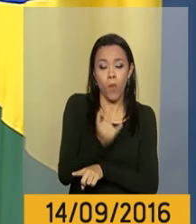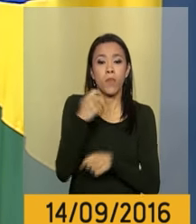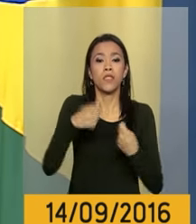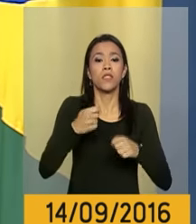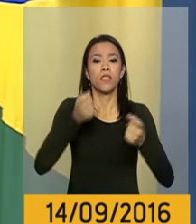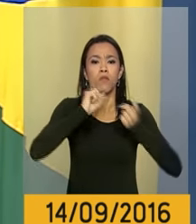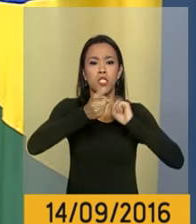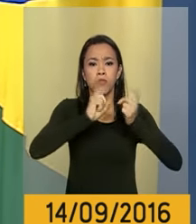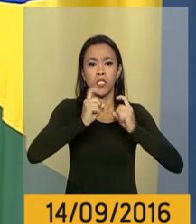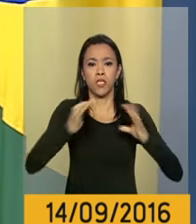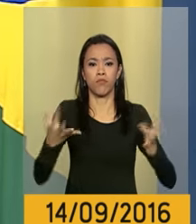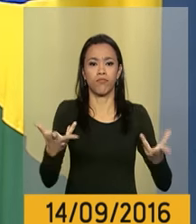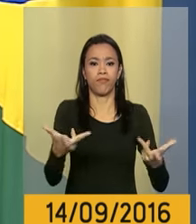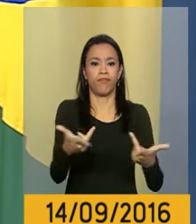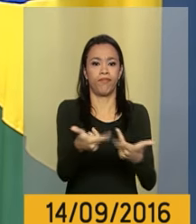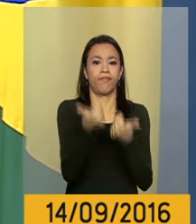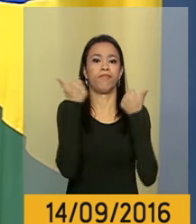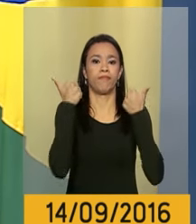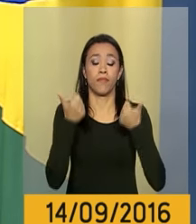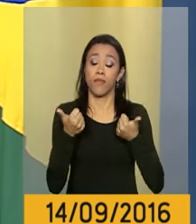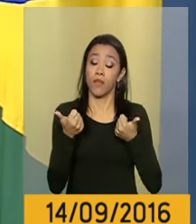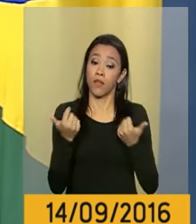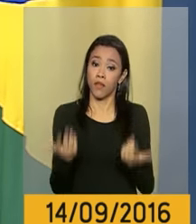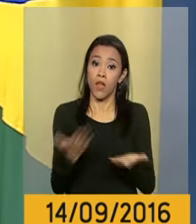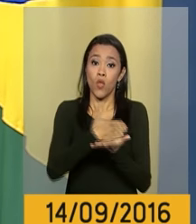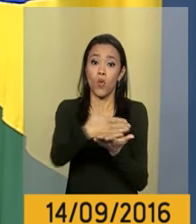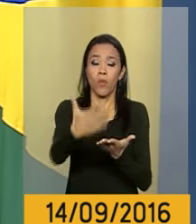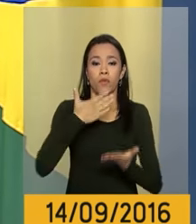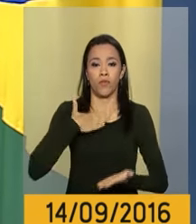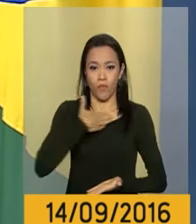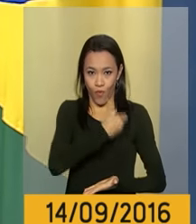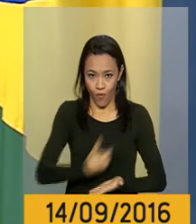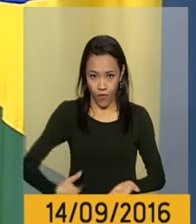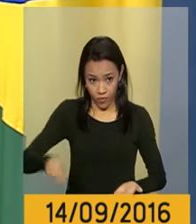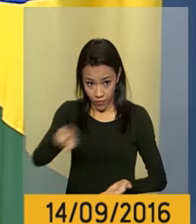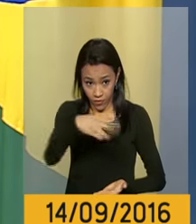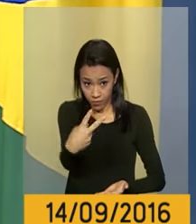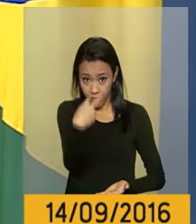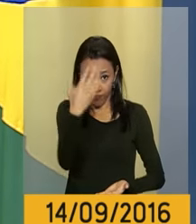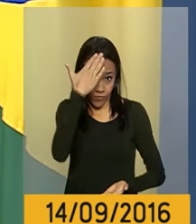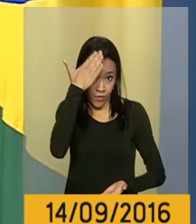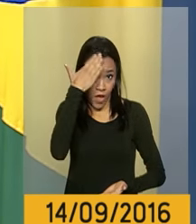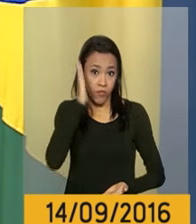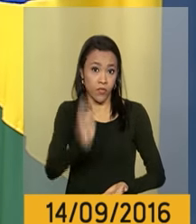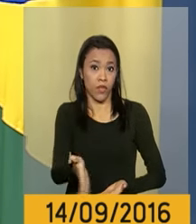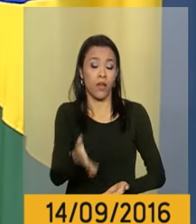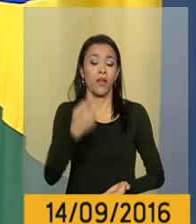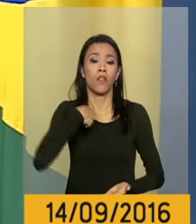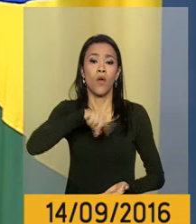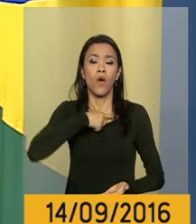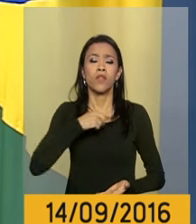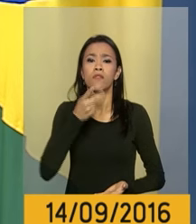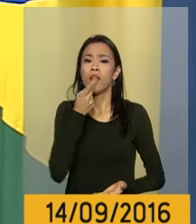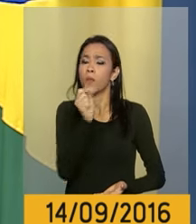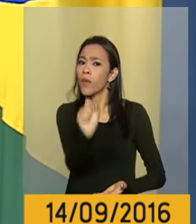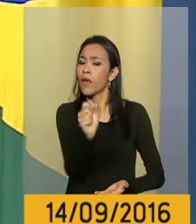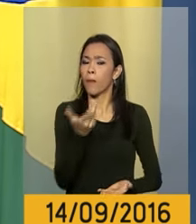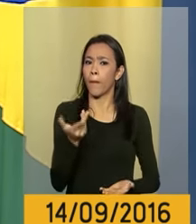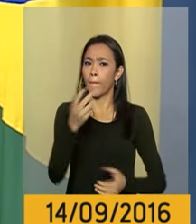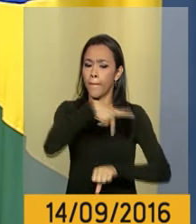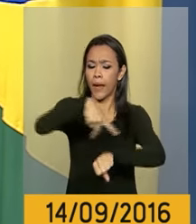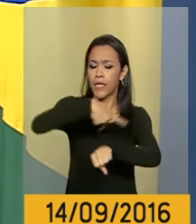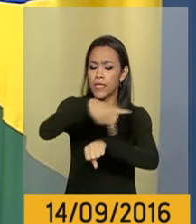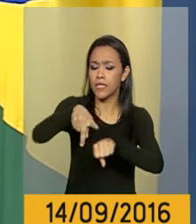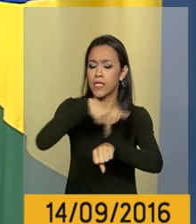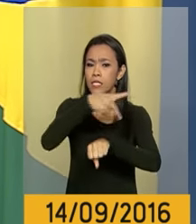eficiência. Desde o início do nosso governo, os senhores sabem, nós temos preconizado que o Brasil não deve perseguir